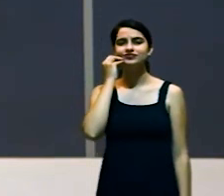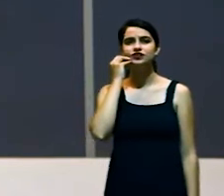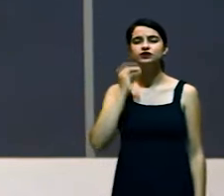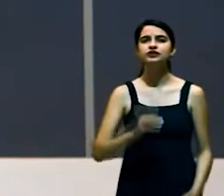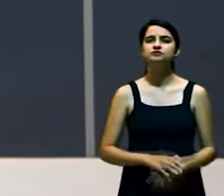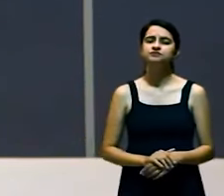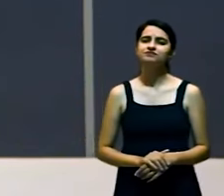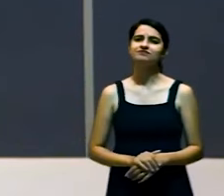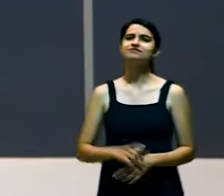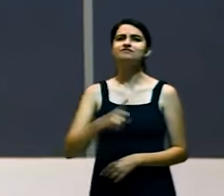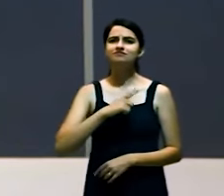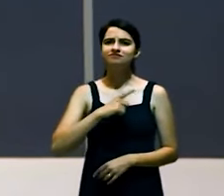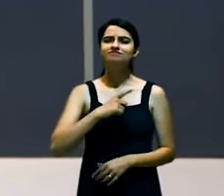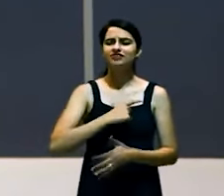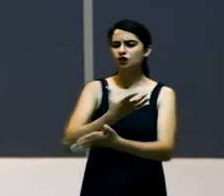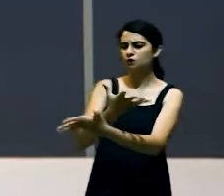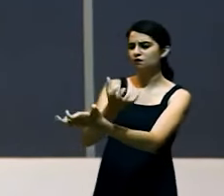Enquanto muitos